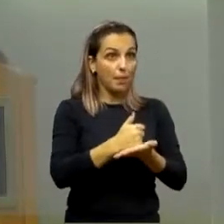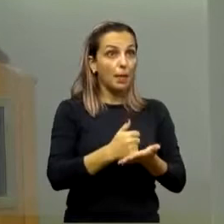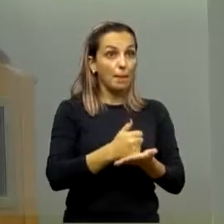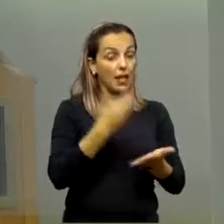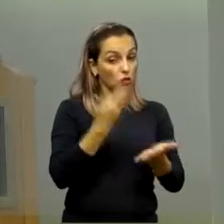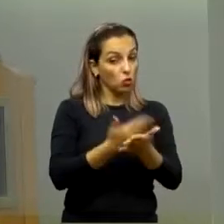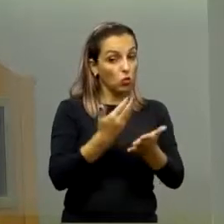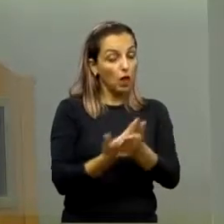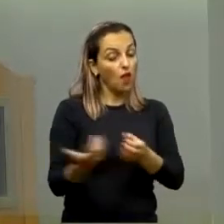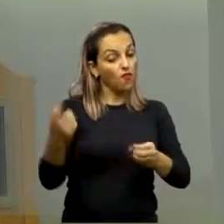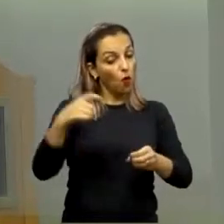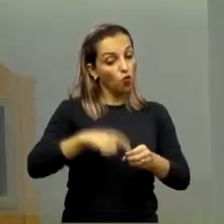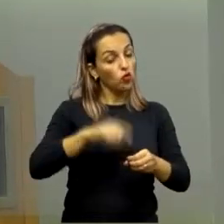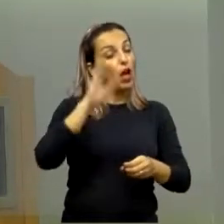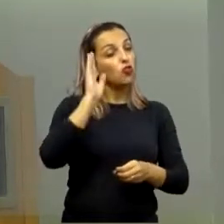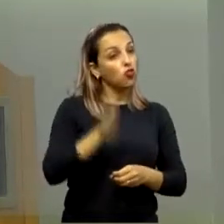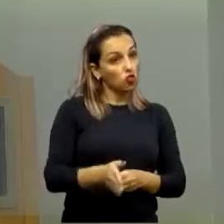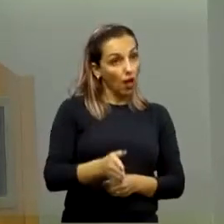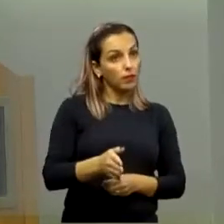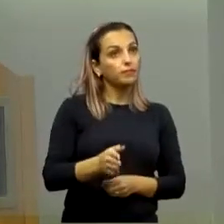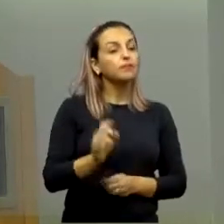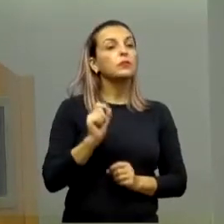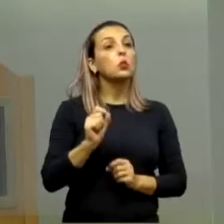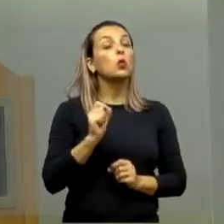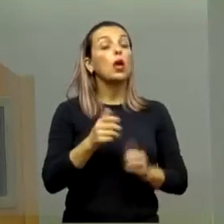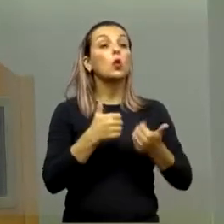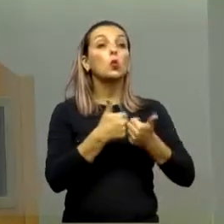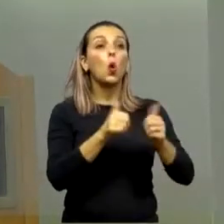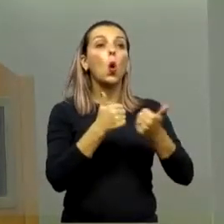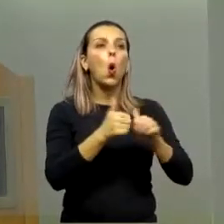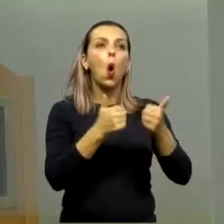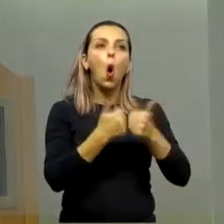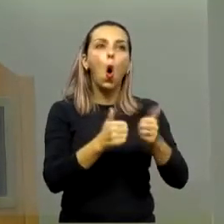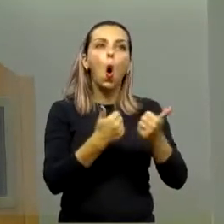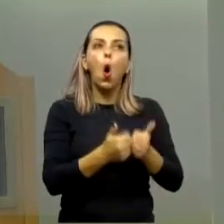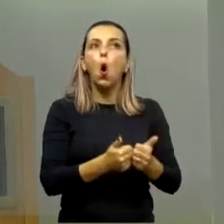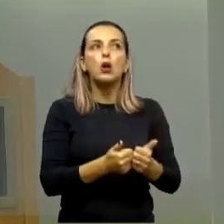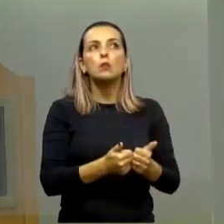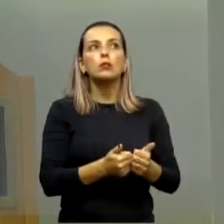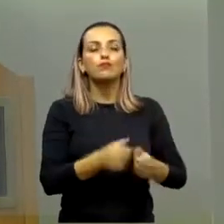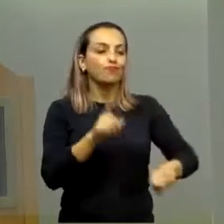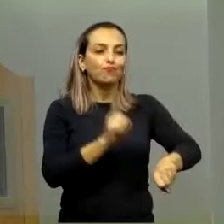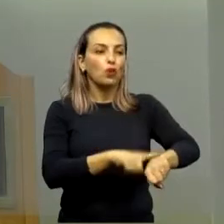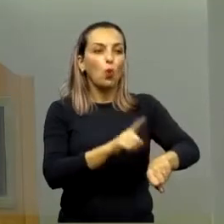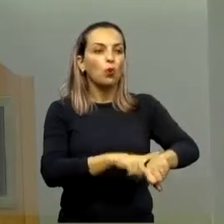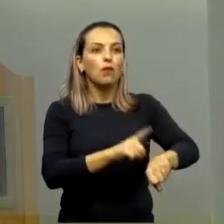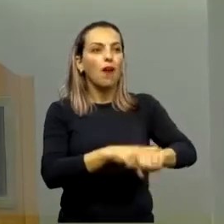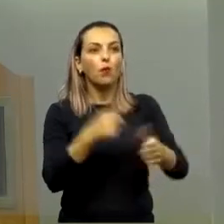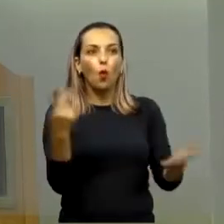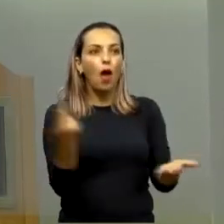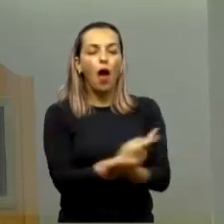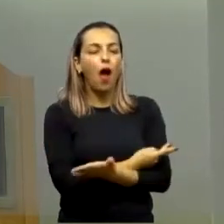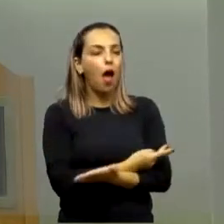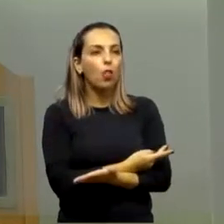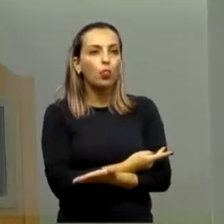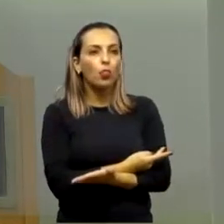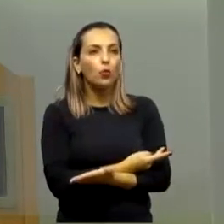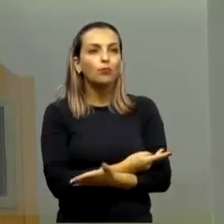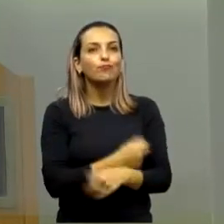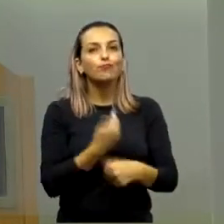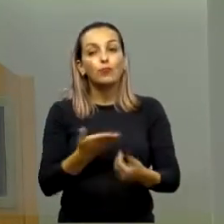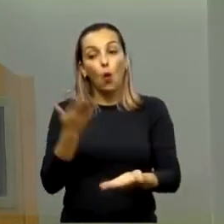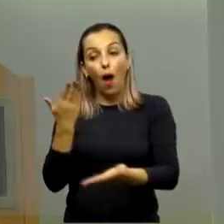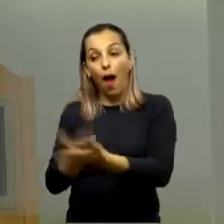câmpus vão voltar na semana Oi e aí os ônibus não estavam compatíveis com os horários dos Estudantes Então as aulas